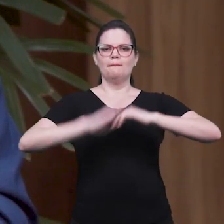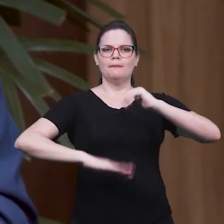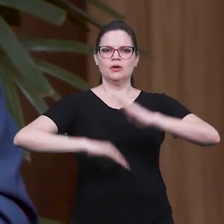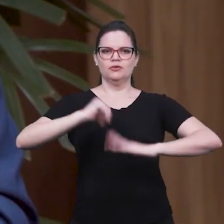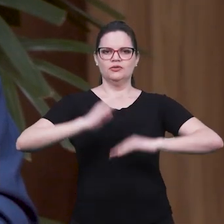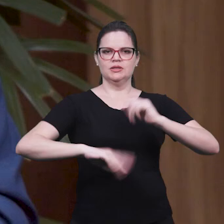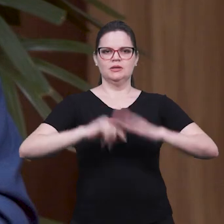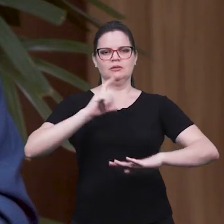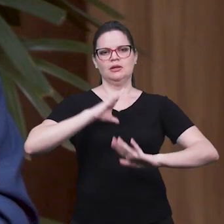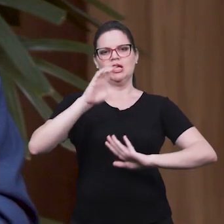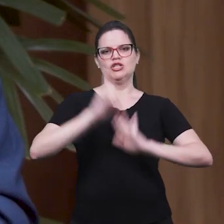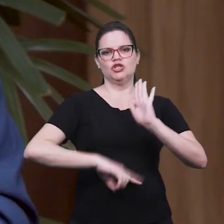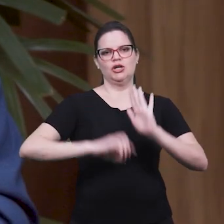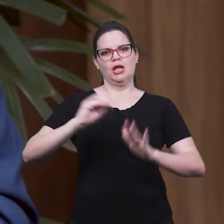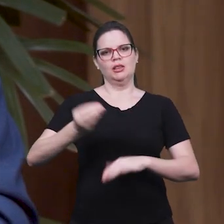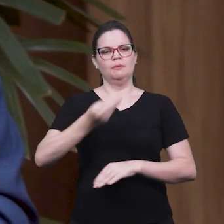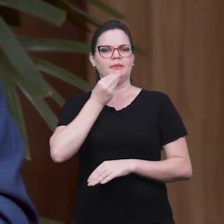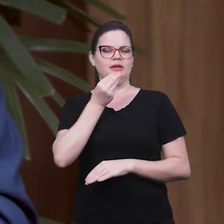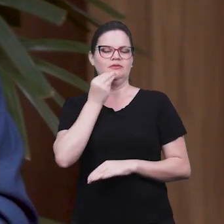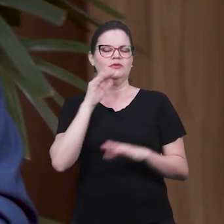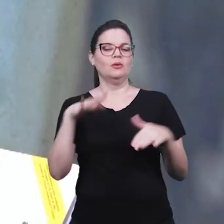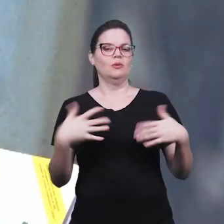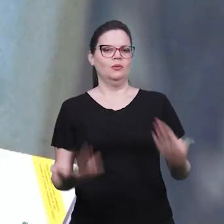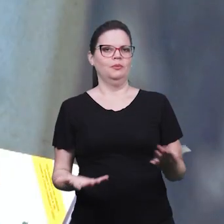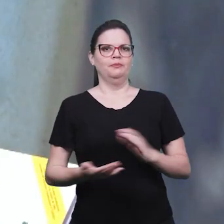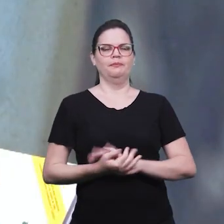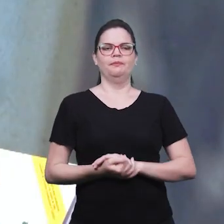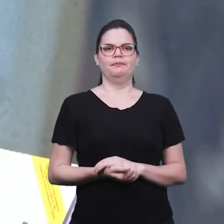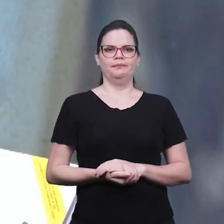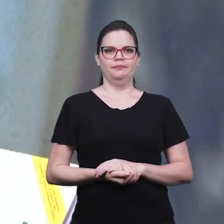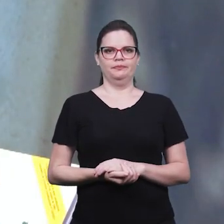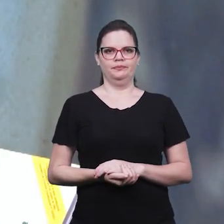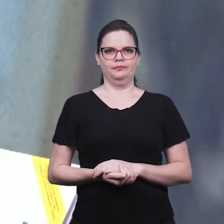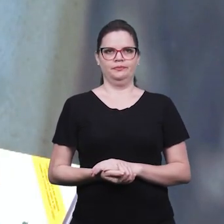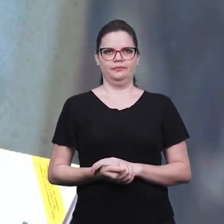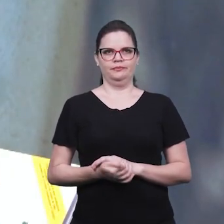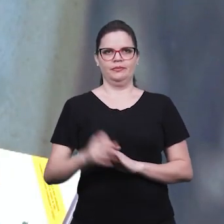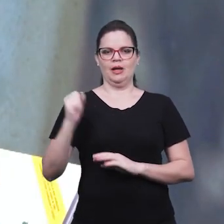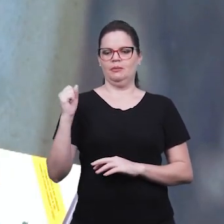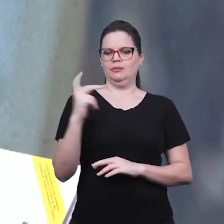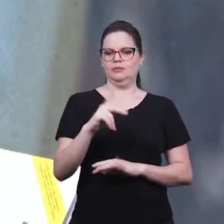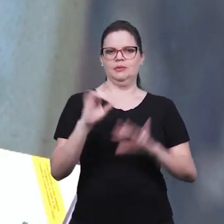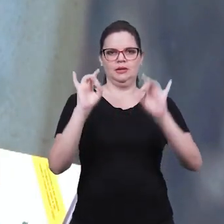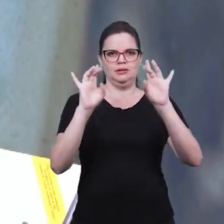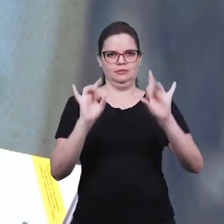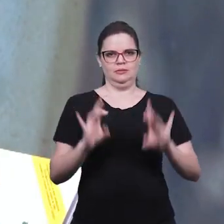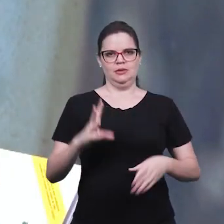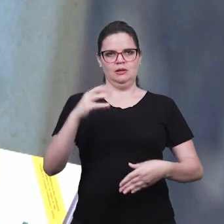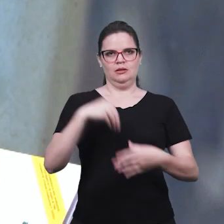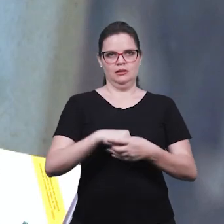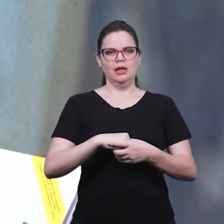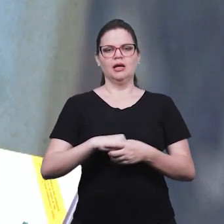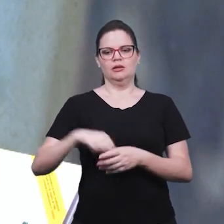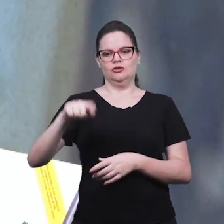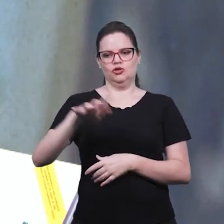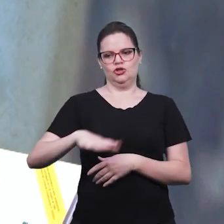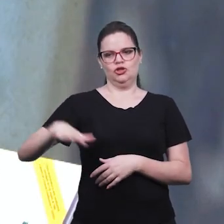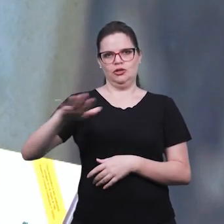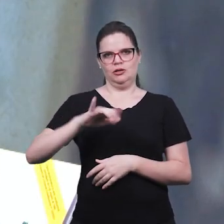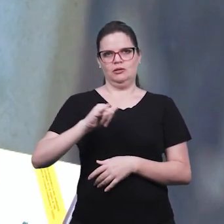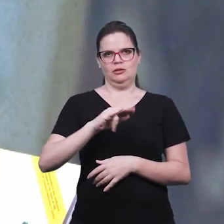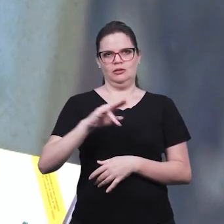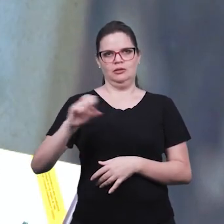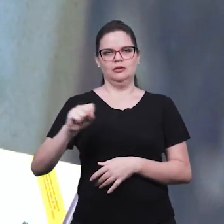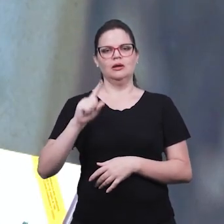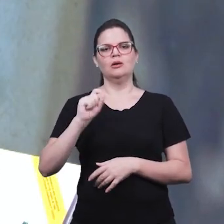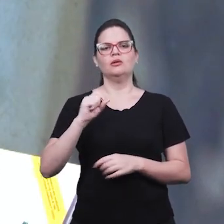são as profissões e atividades que têm direito a esse benefício? Então, a aposentadoria especial no RGPS é